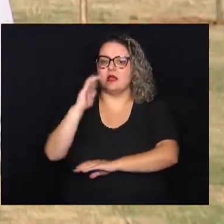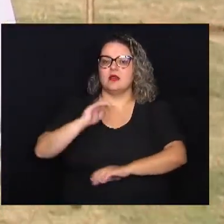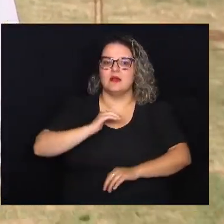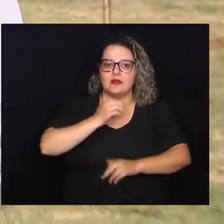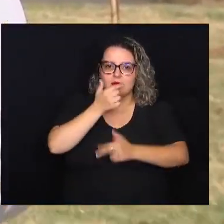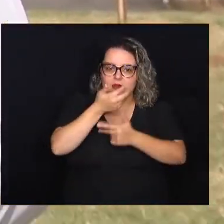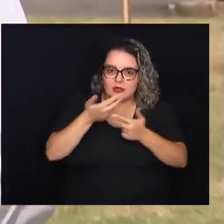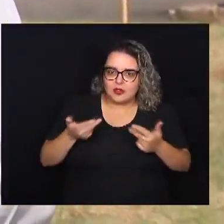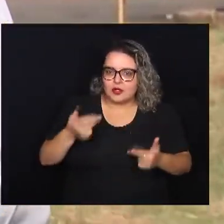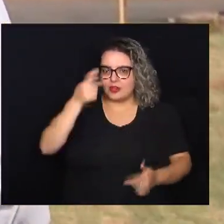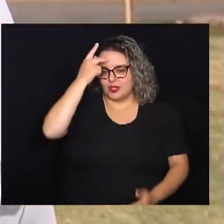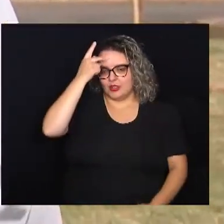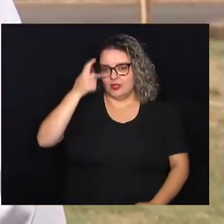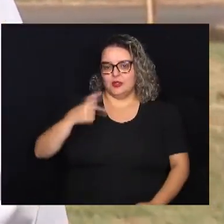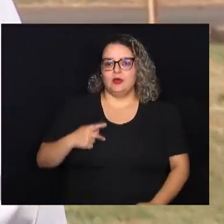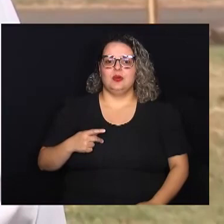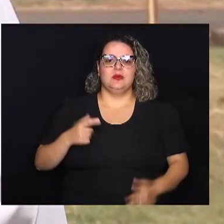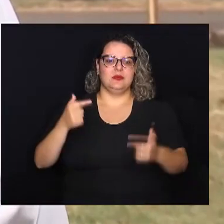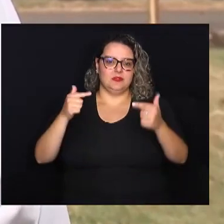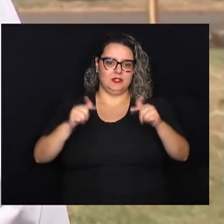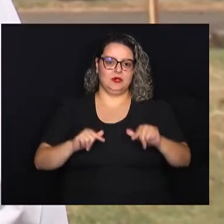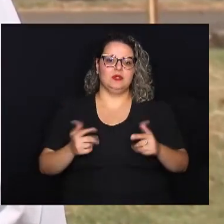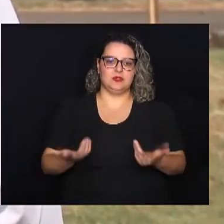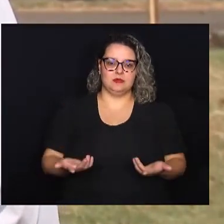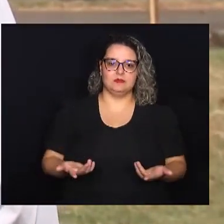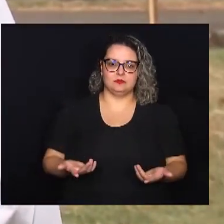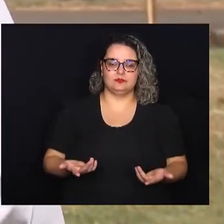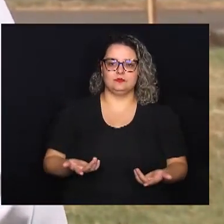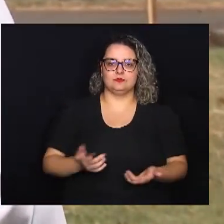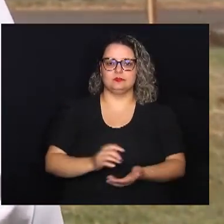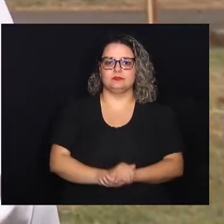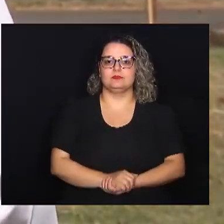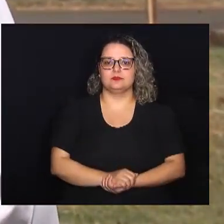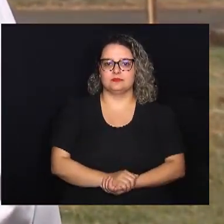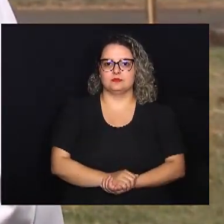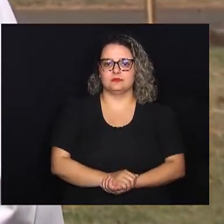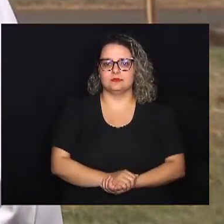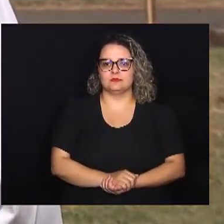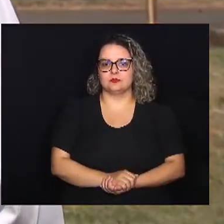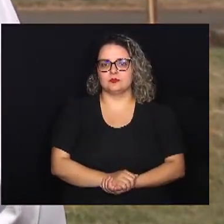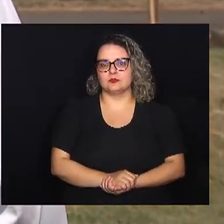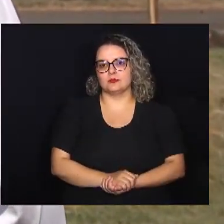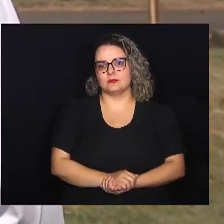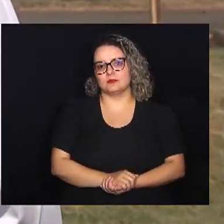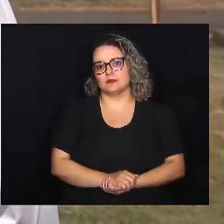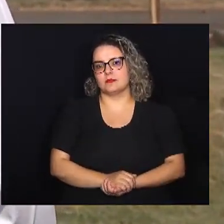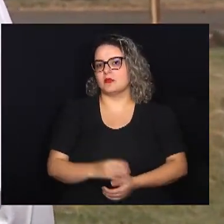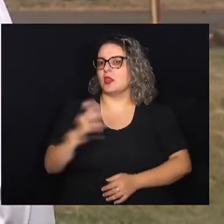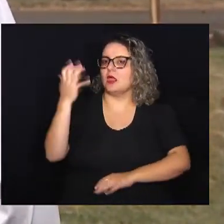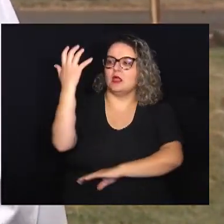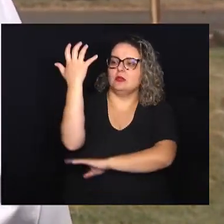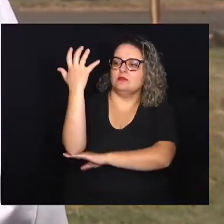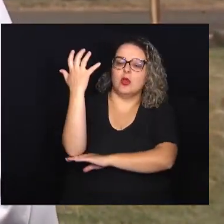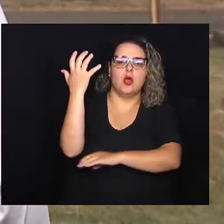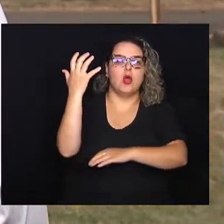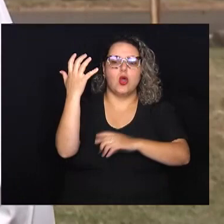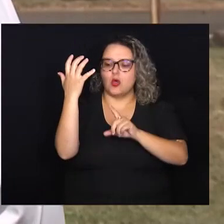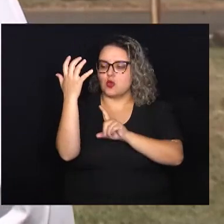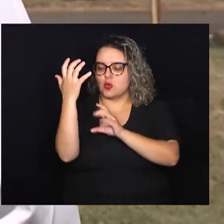próprias do ambiente né E aí a gente vem com nós estamos indo com goiaba acerola